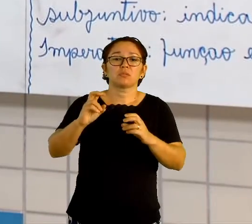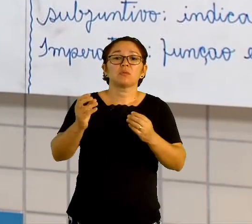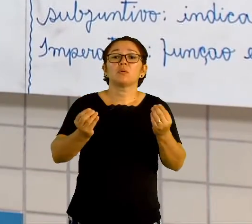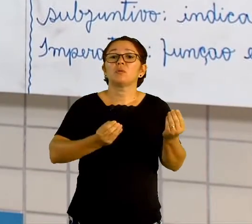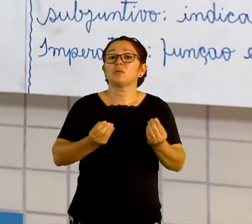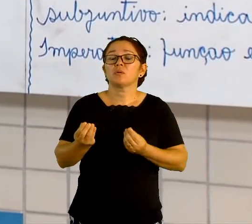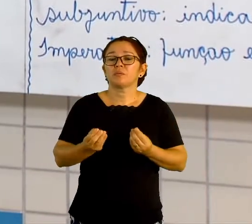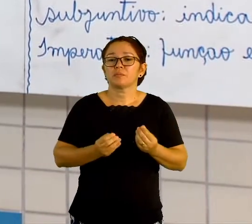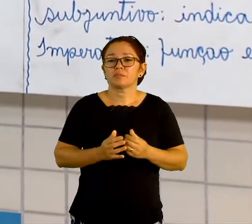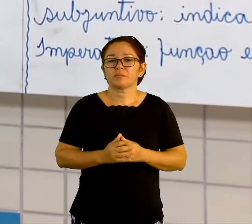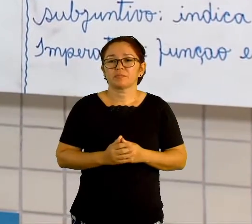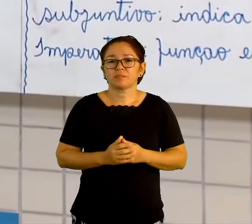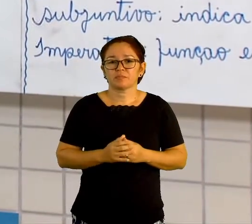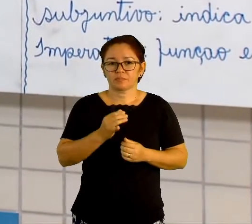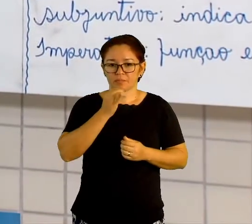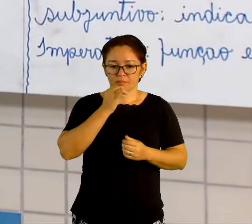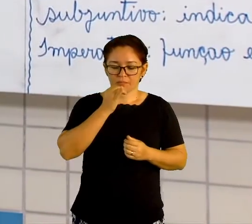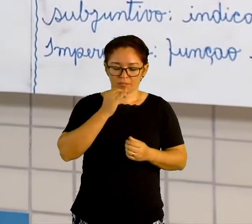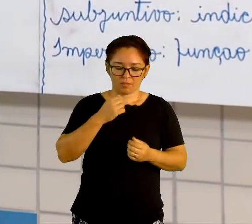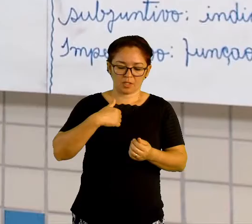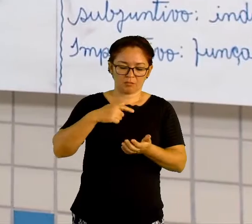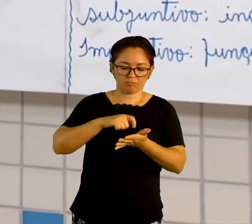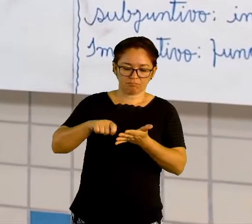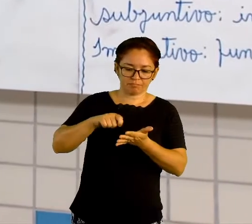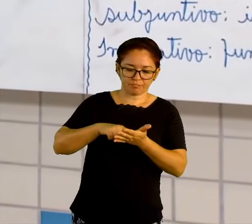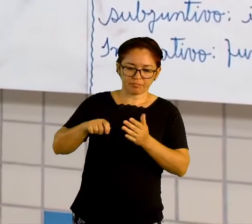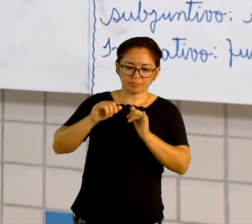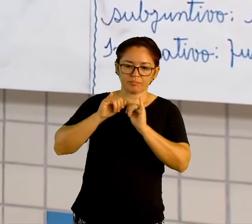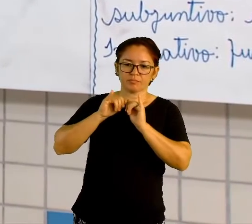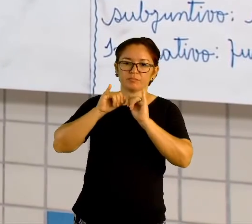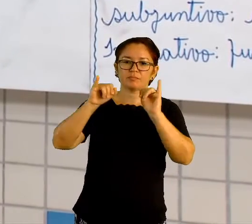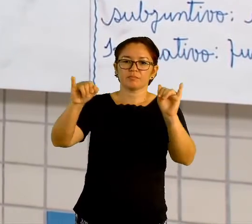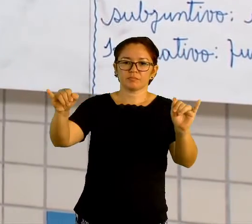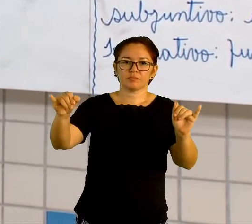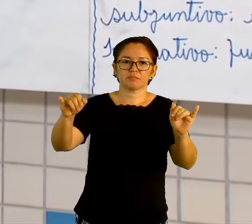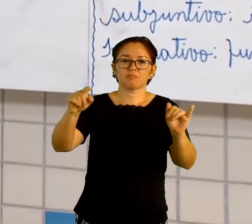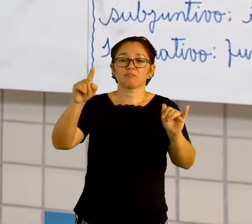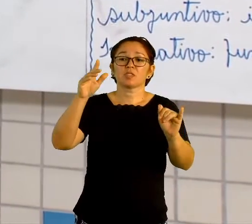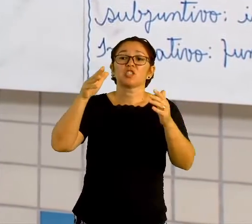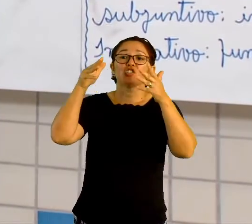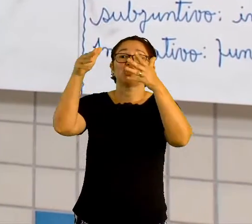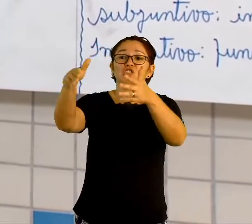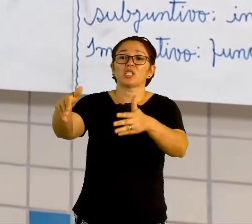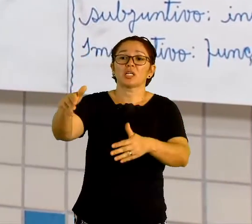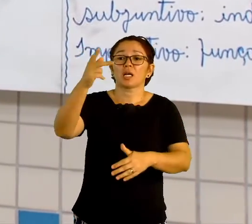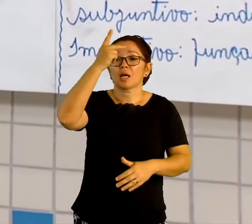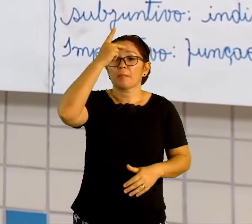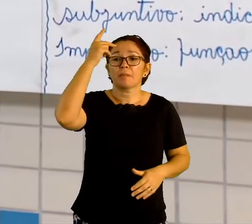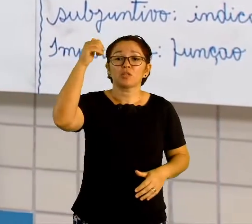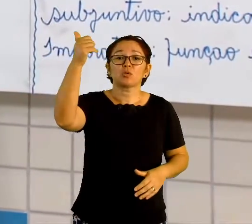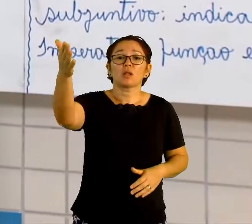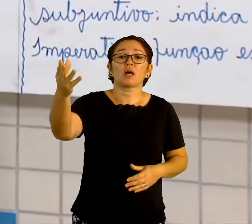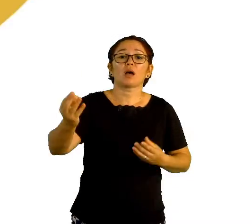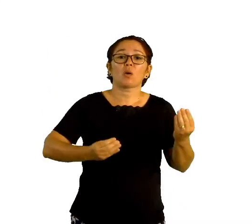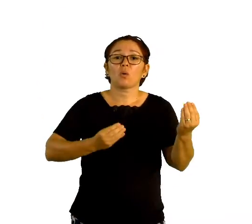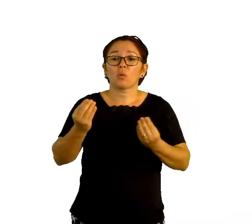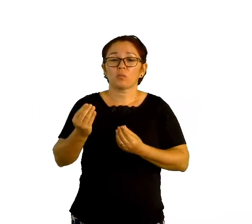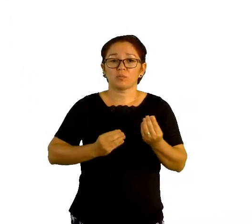elaborou essa notícia até chegar num determinado leitor, que são eles, acompanha no slide.